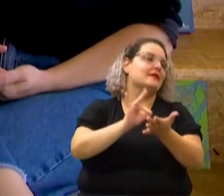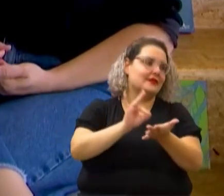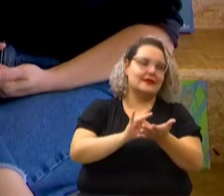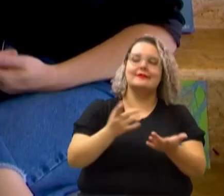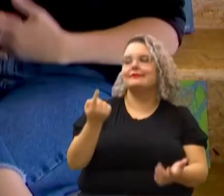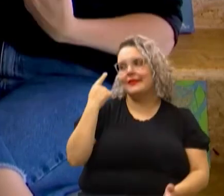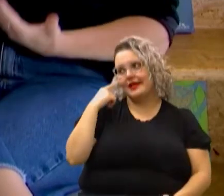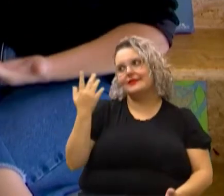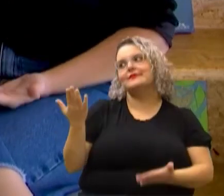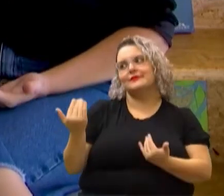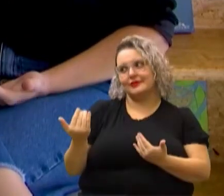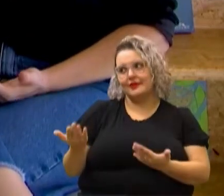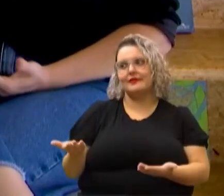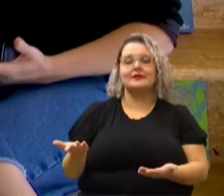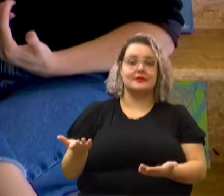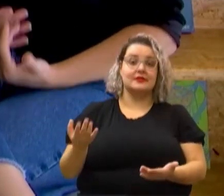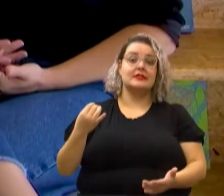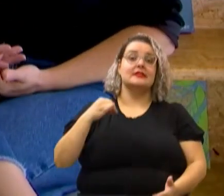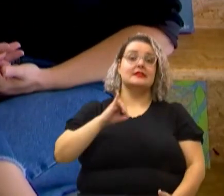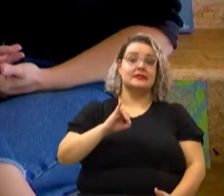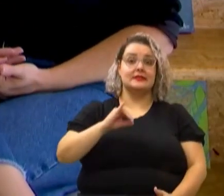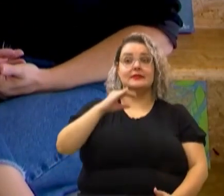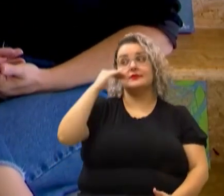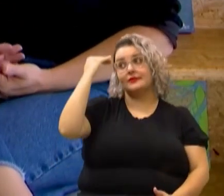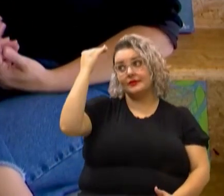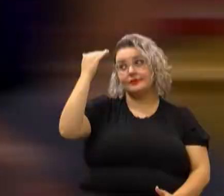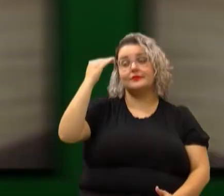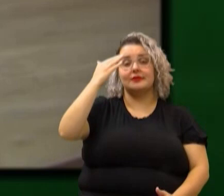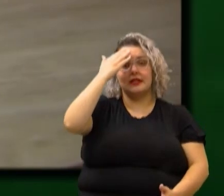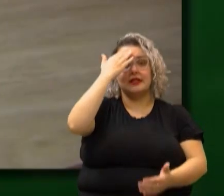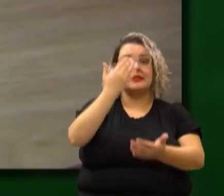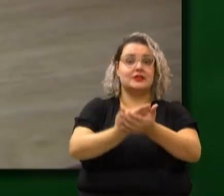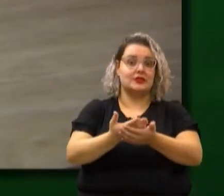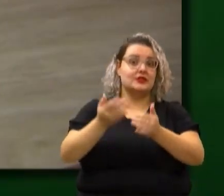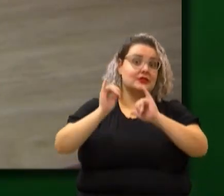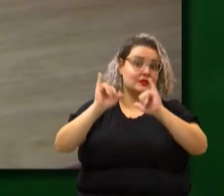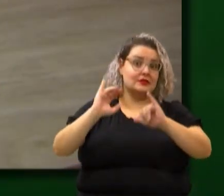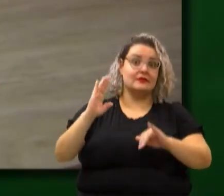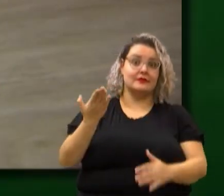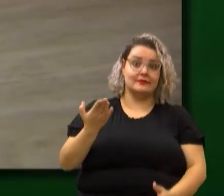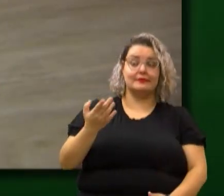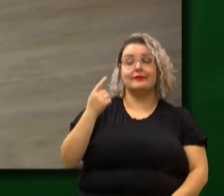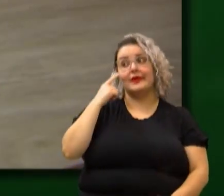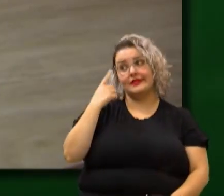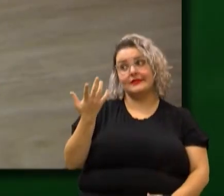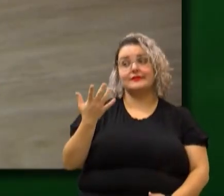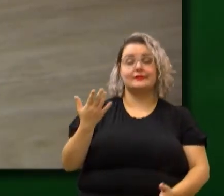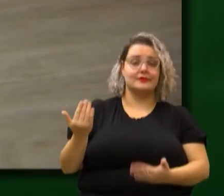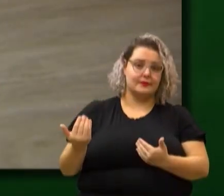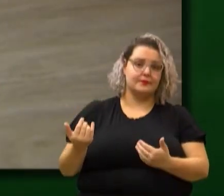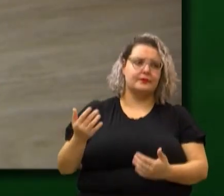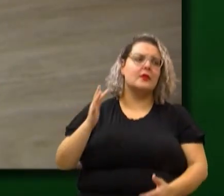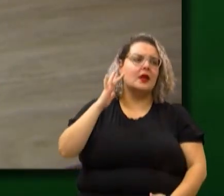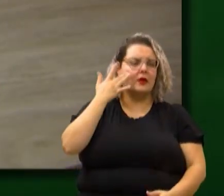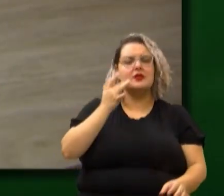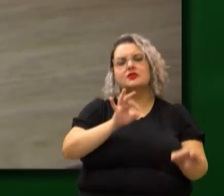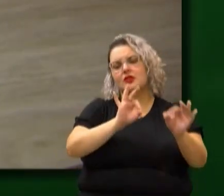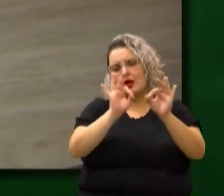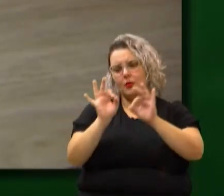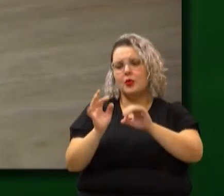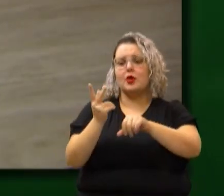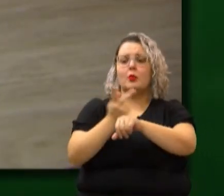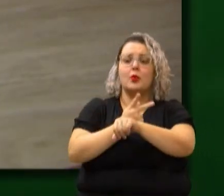então se os adultos caem fake News Imagina os jovens então eu acho que acompanhando e